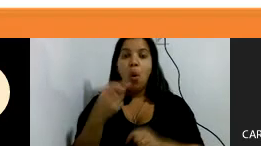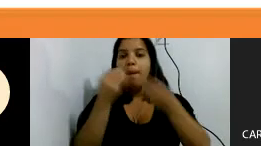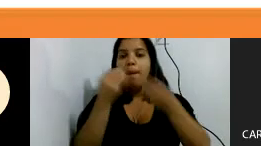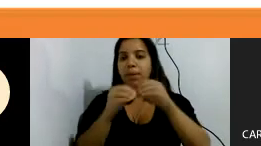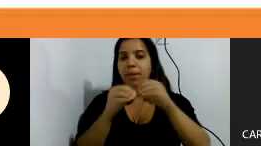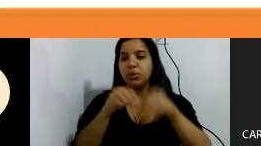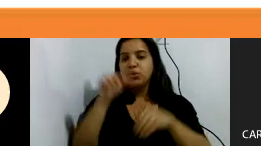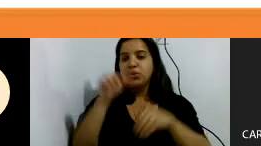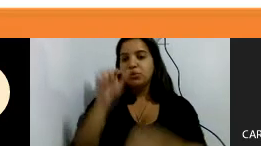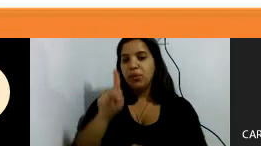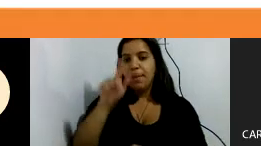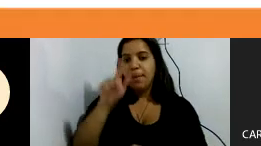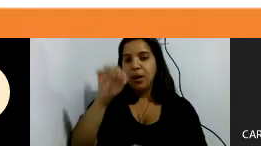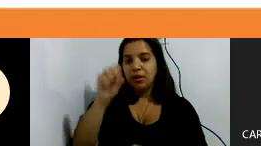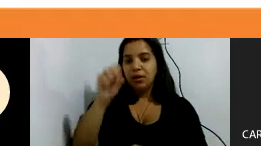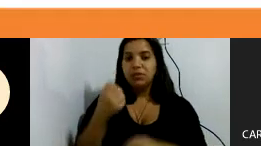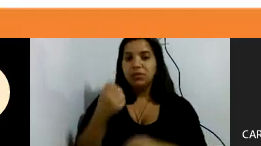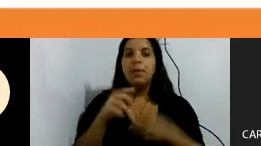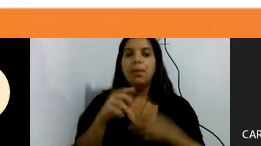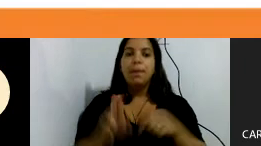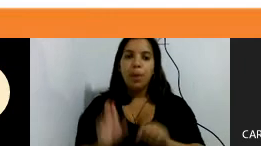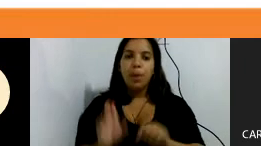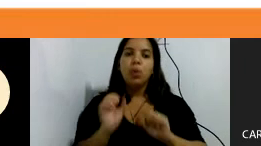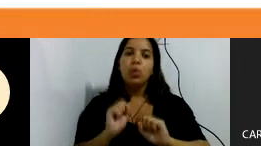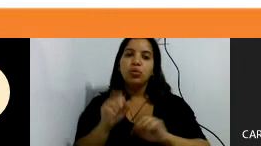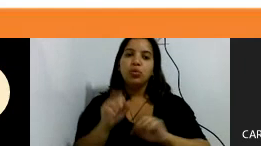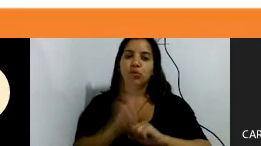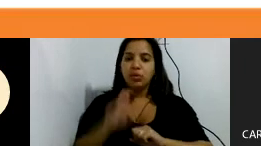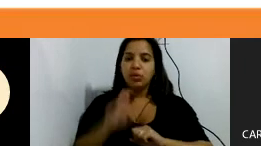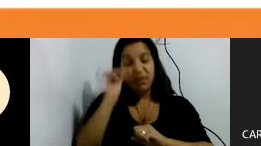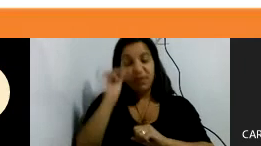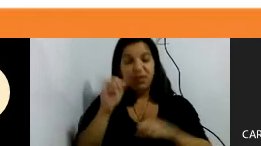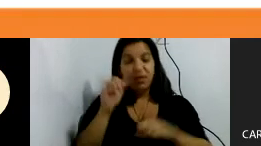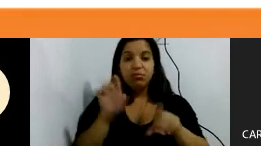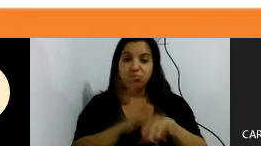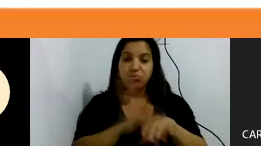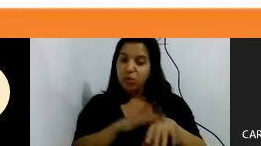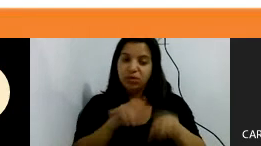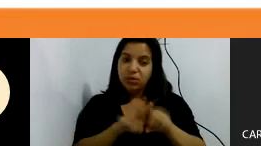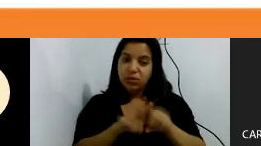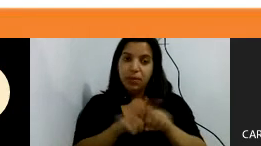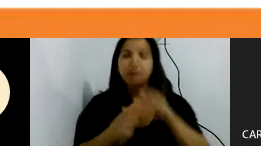plaquetária. Então, também pode ser usado para casos profiláticos.